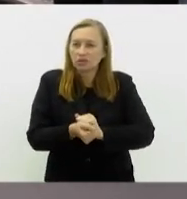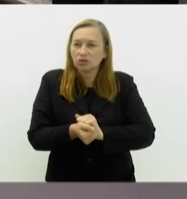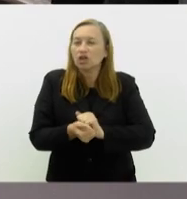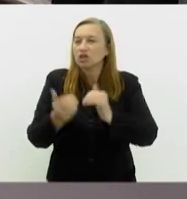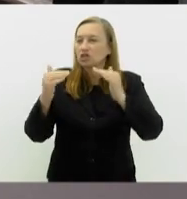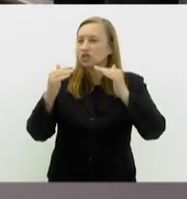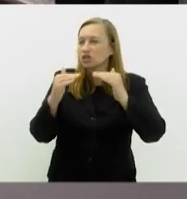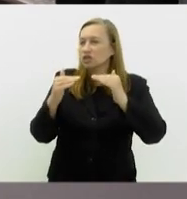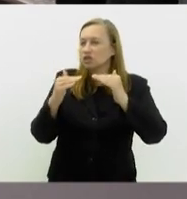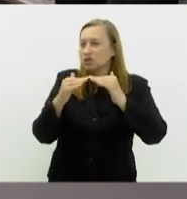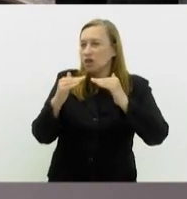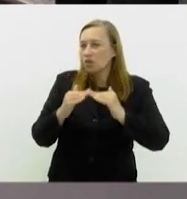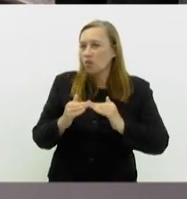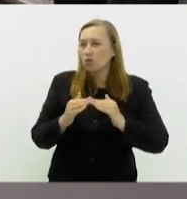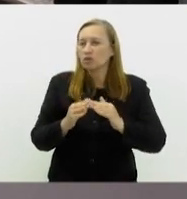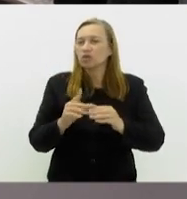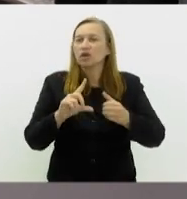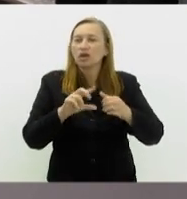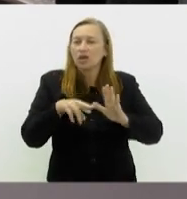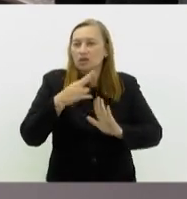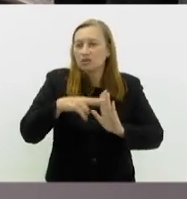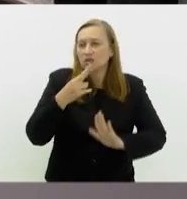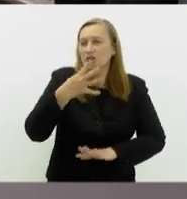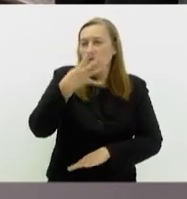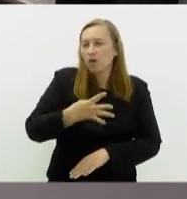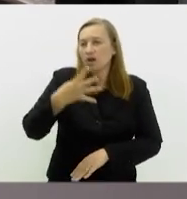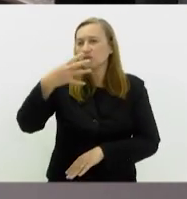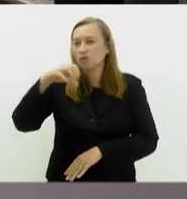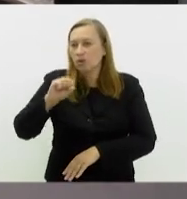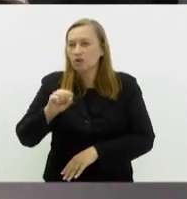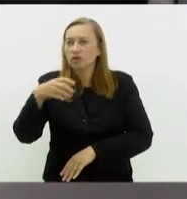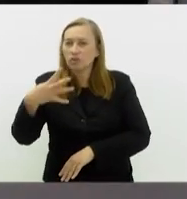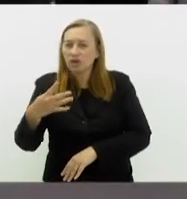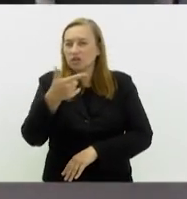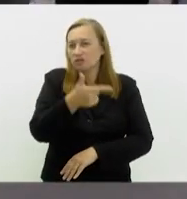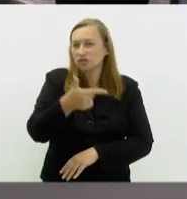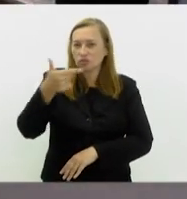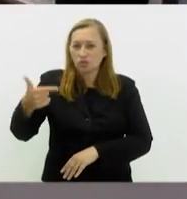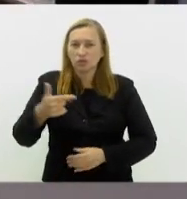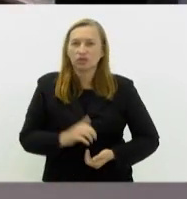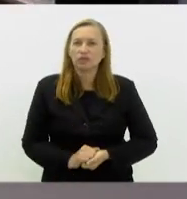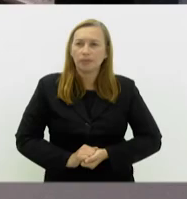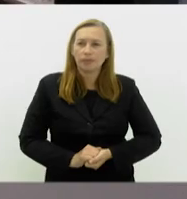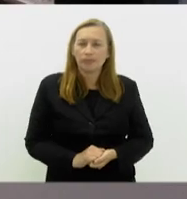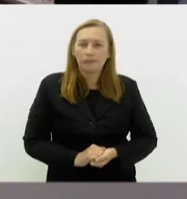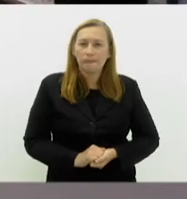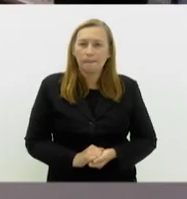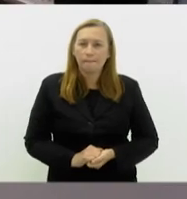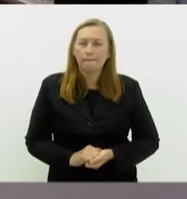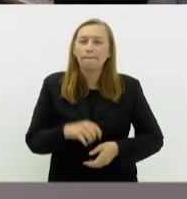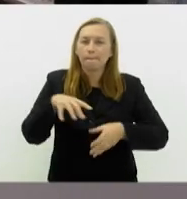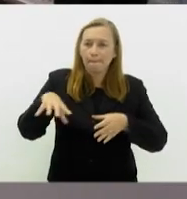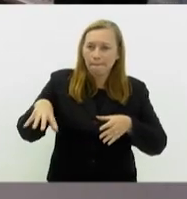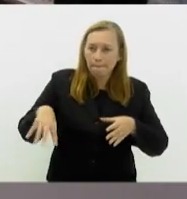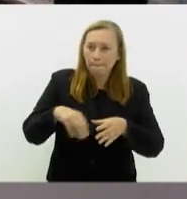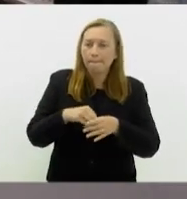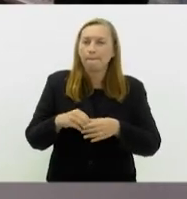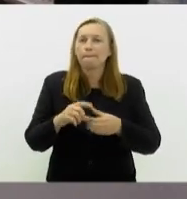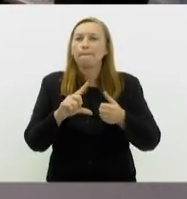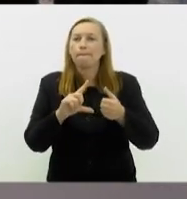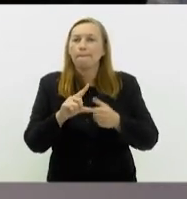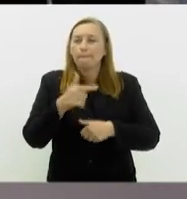de acordo com a resolu 484 de 22 acrescentar no item